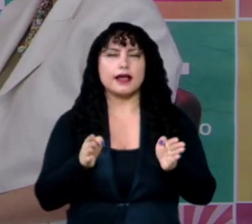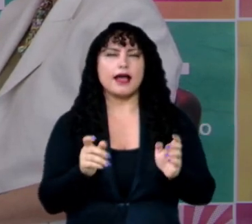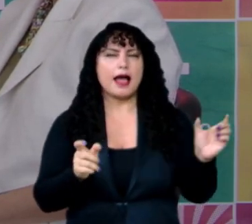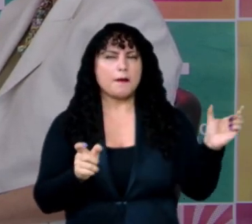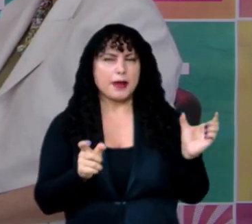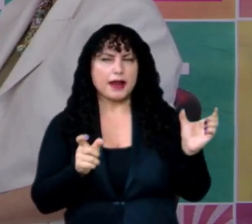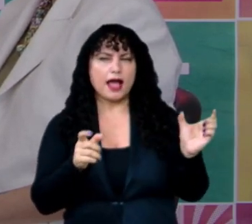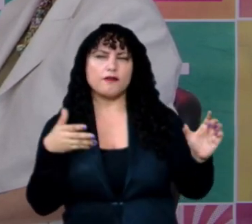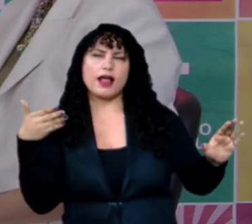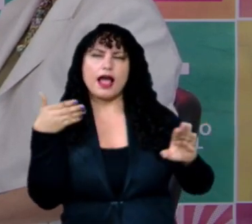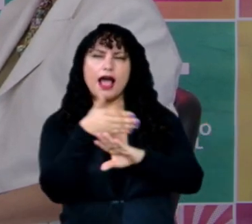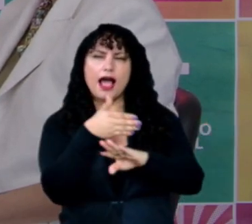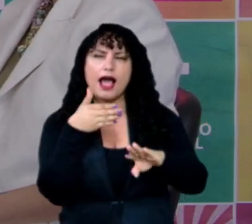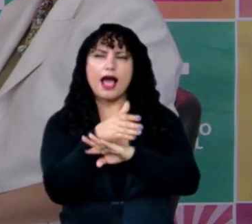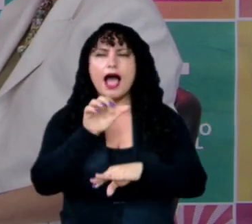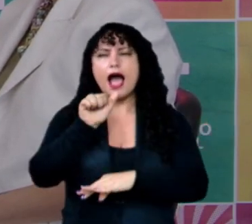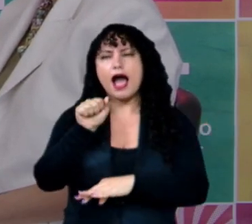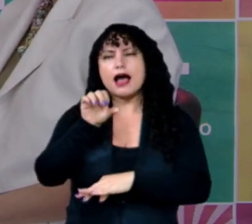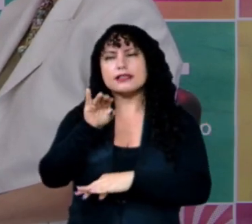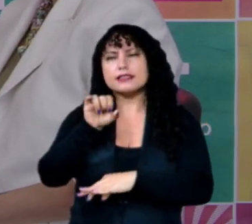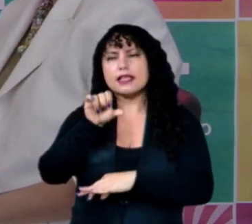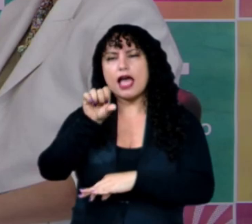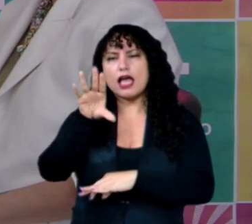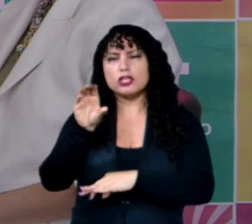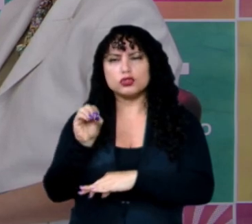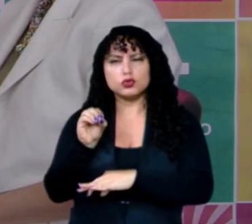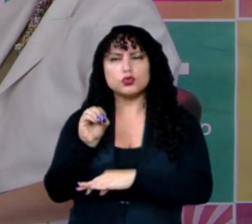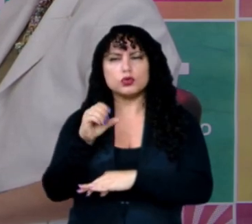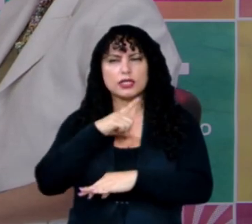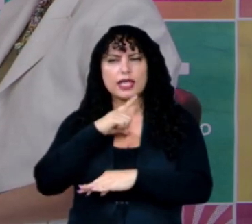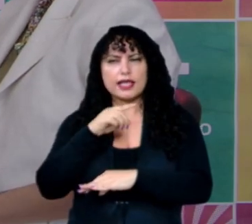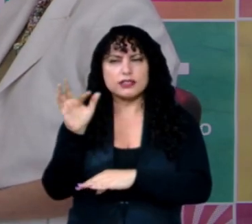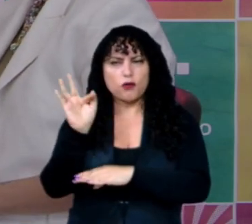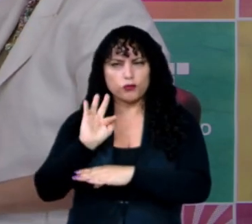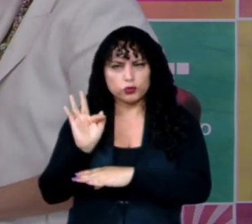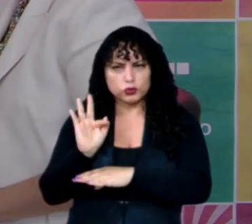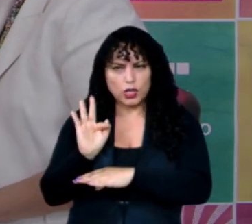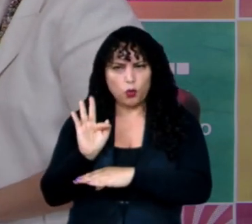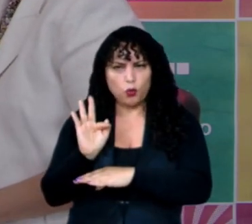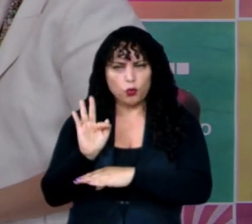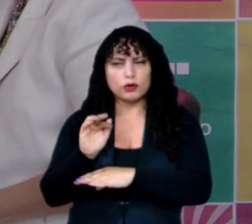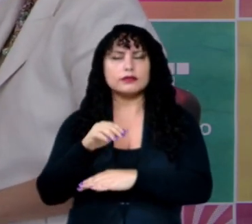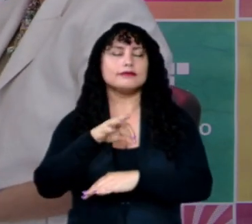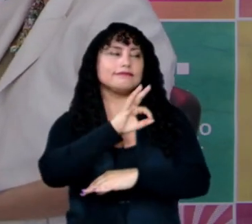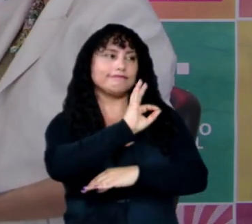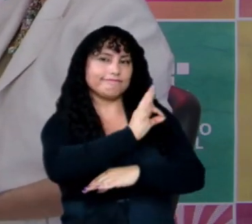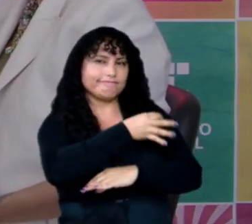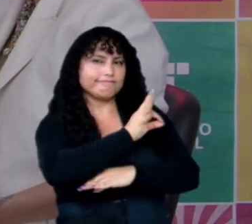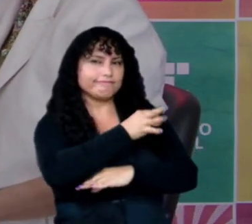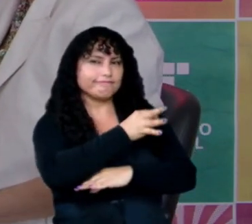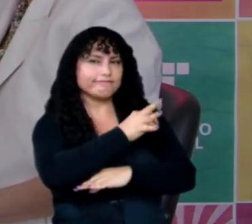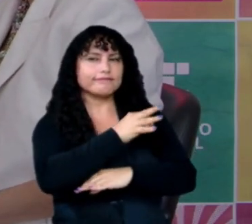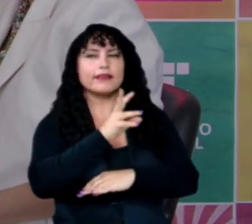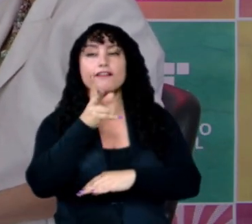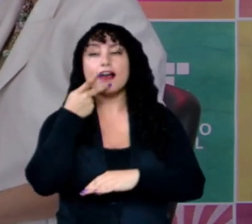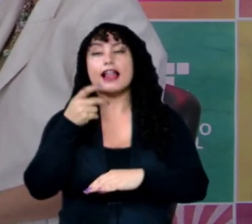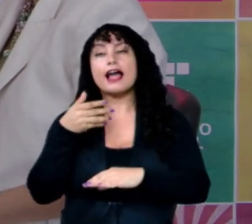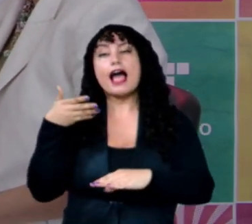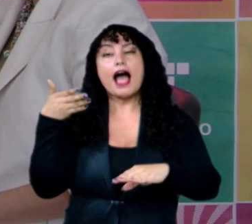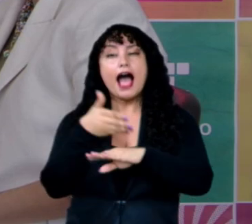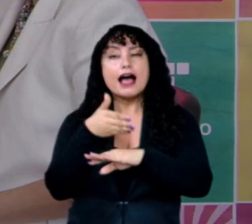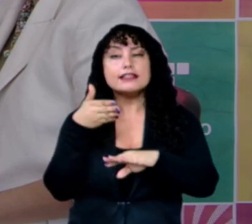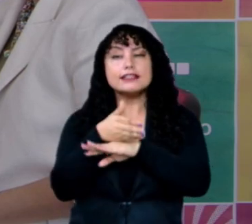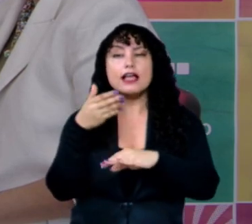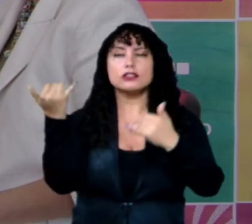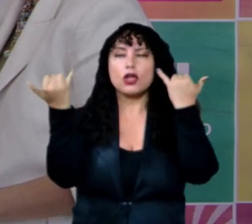palavra acesso, ela tem mesmo essa função? Sem dúvida, Ana. Quando a gente fala de acesso à